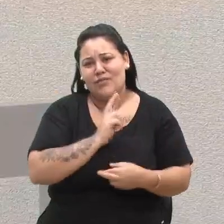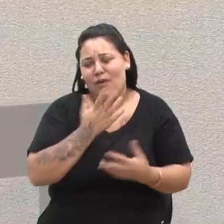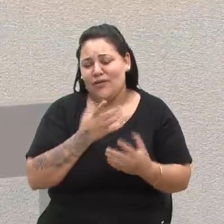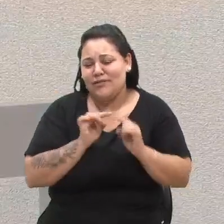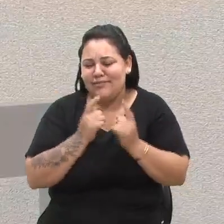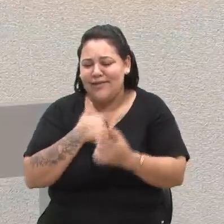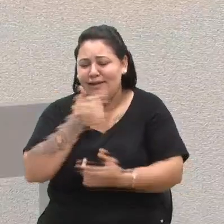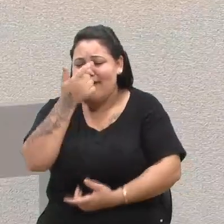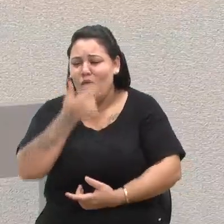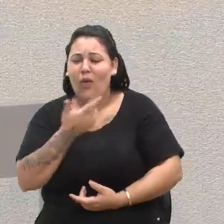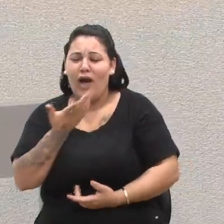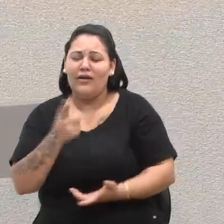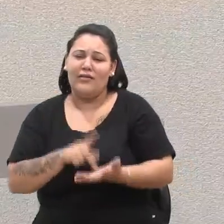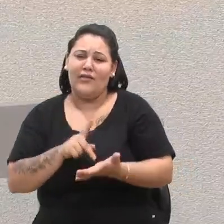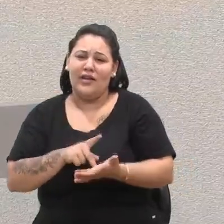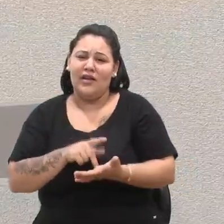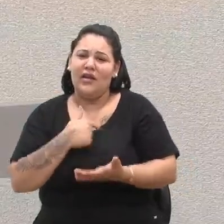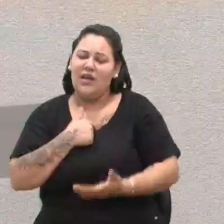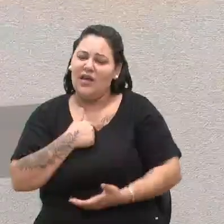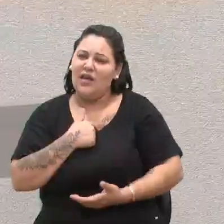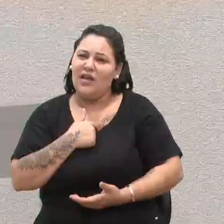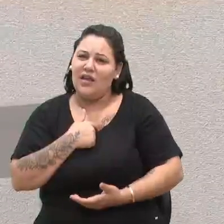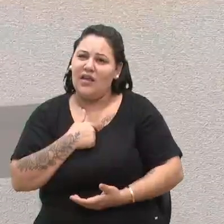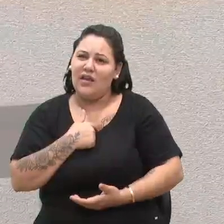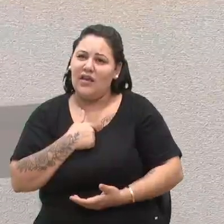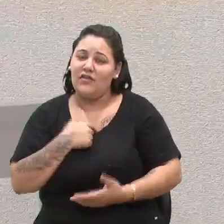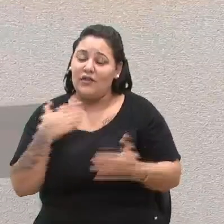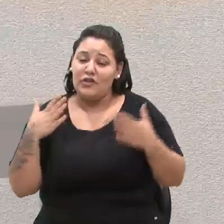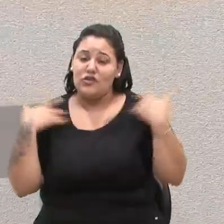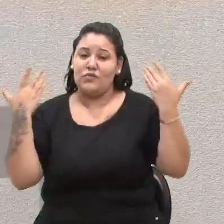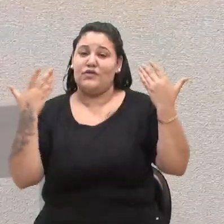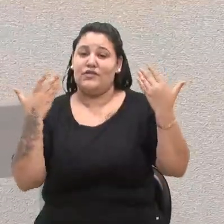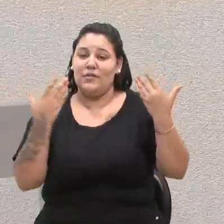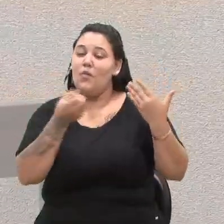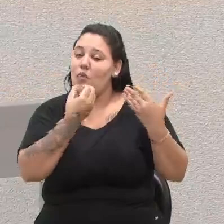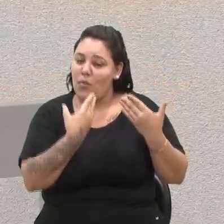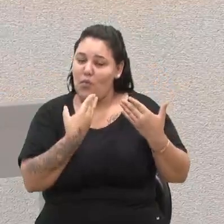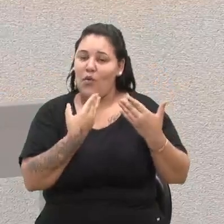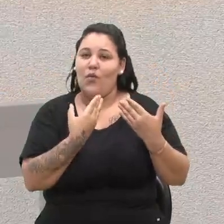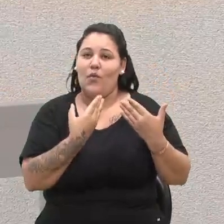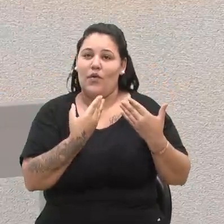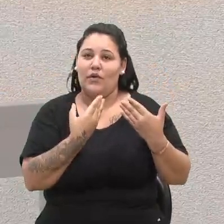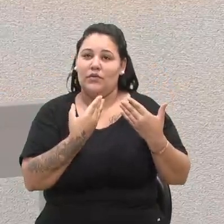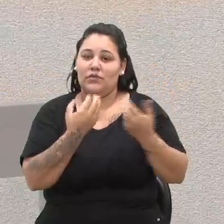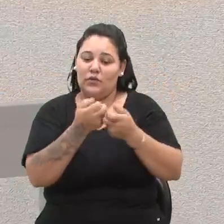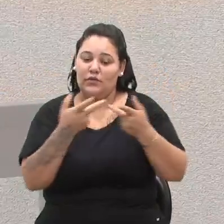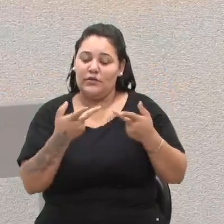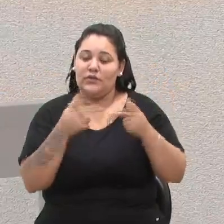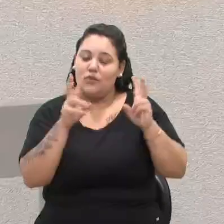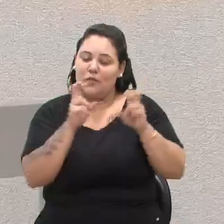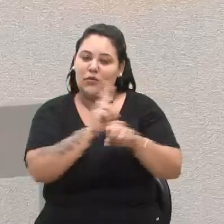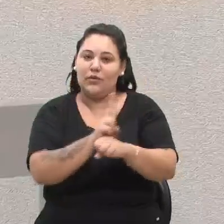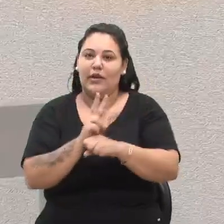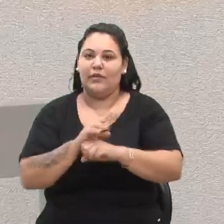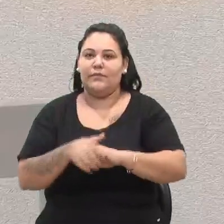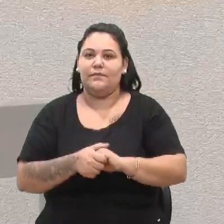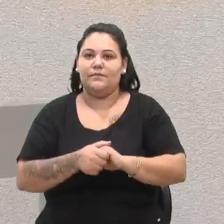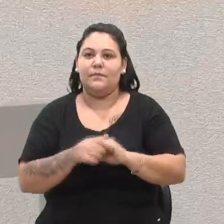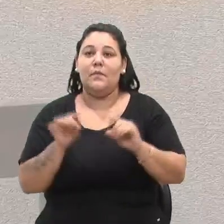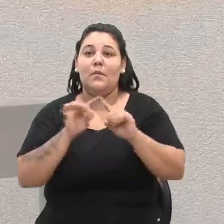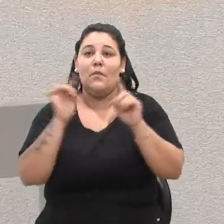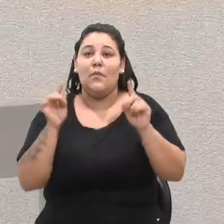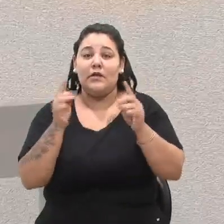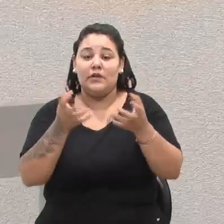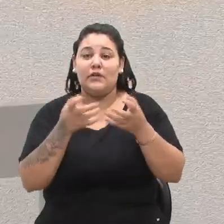repente, logo teremos ser surpreendidos por uma boa notícia sobre zeladoria. Mas gostaria de fazer um